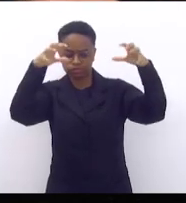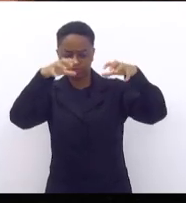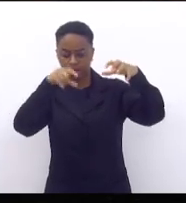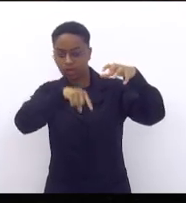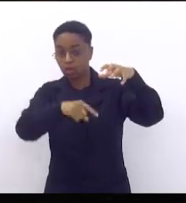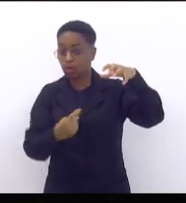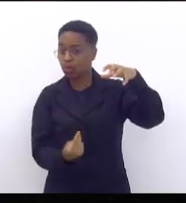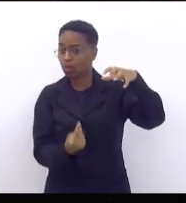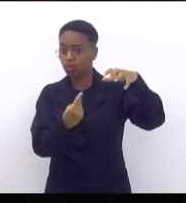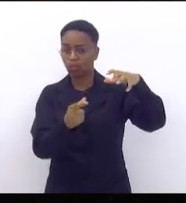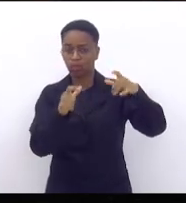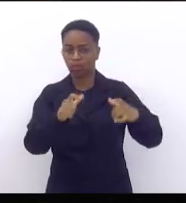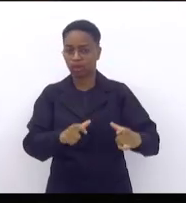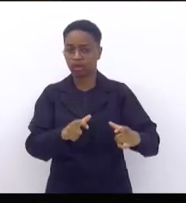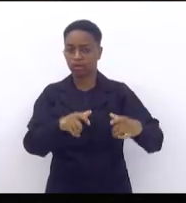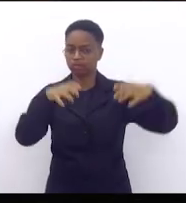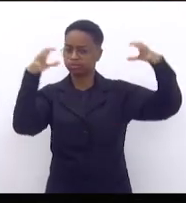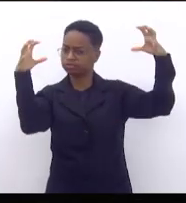uma área e